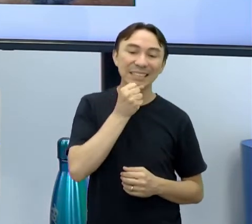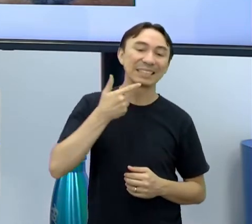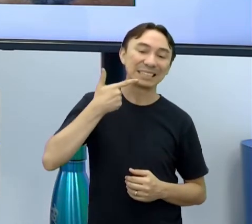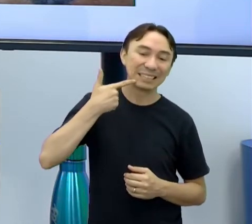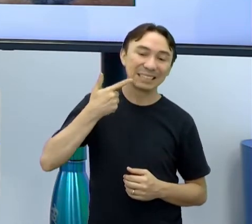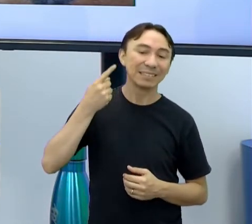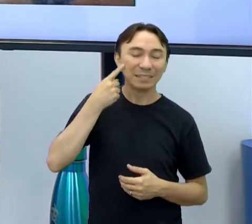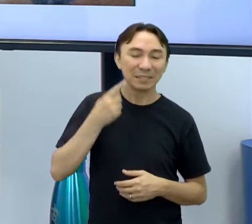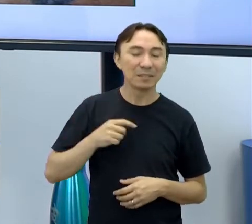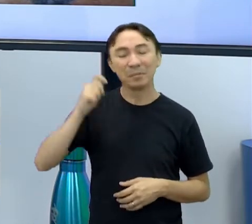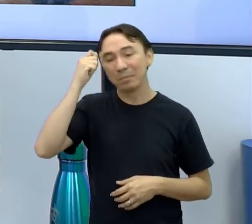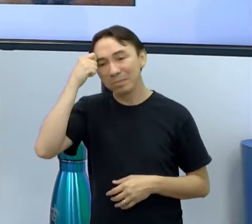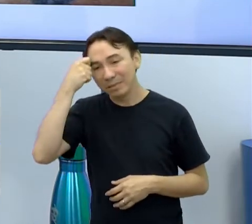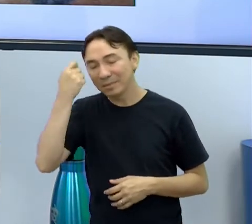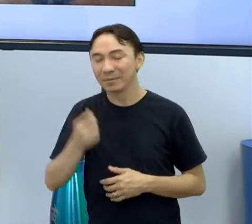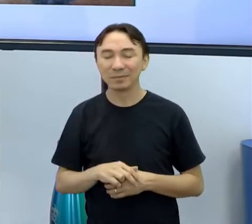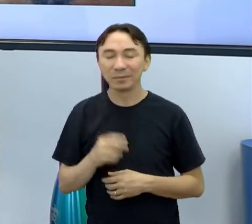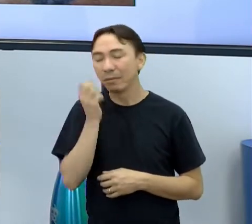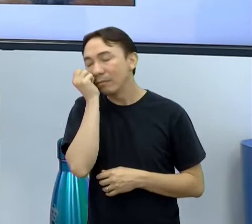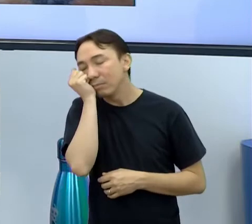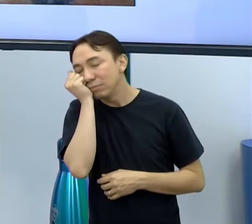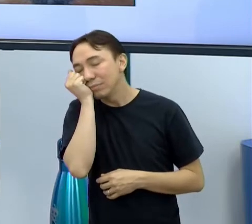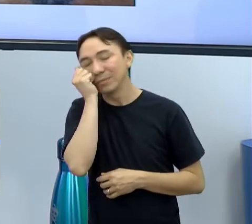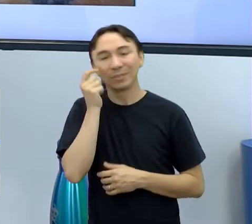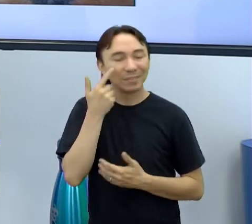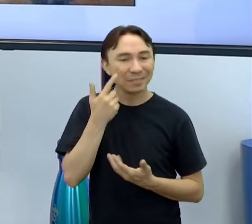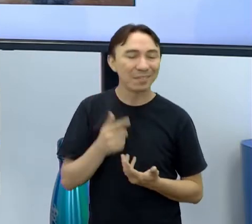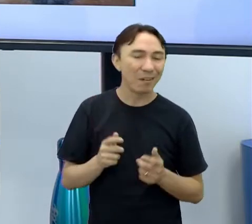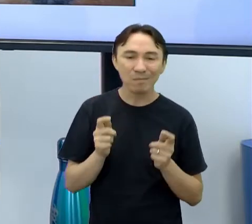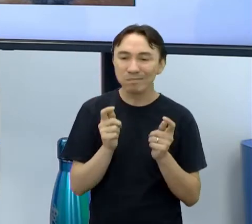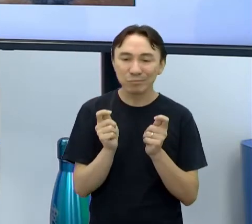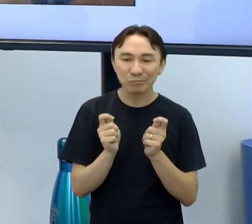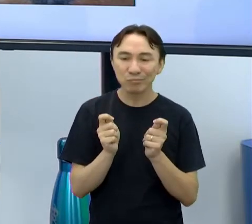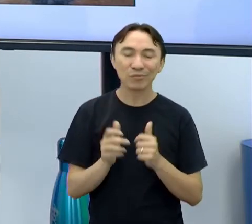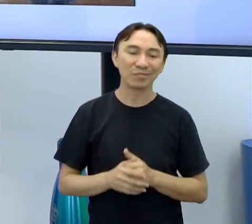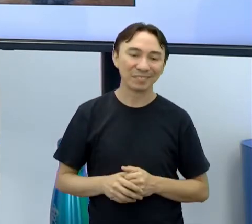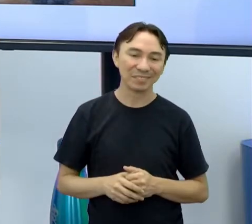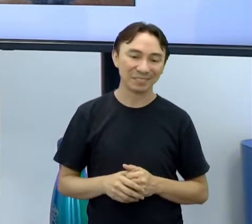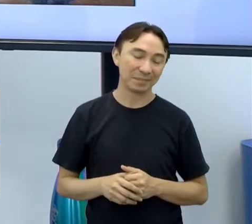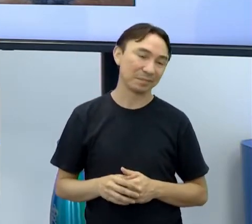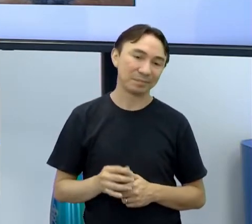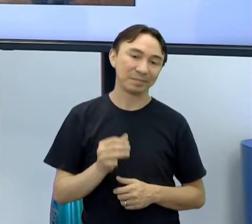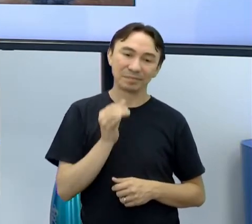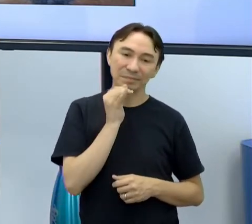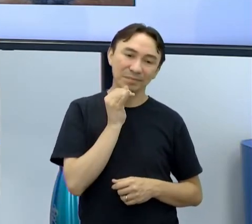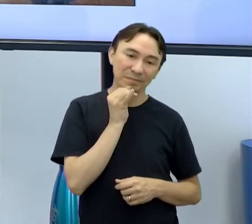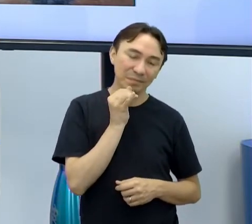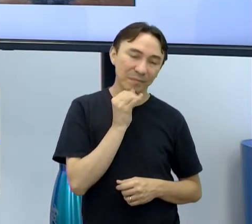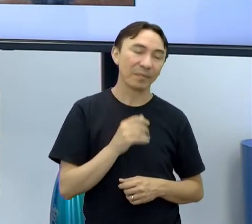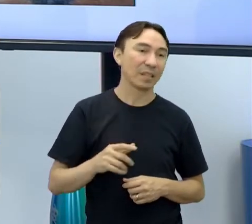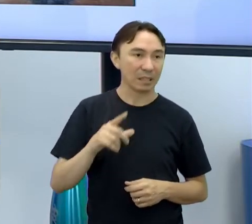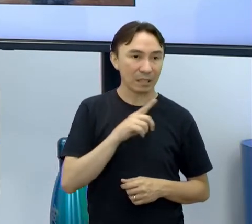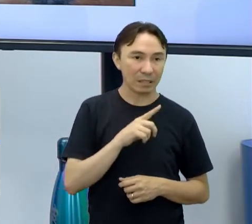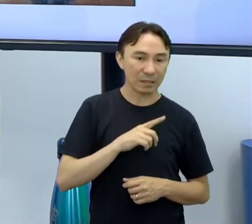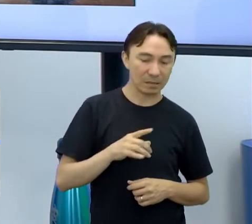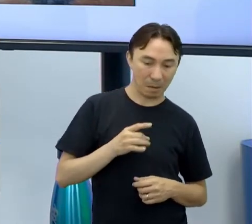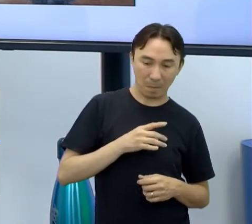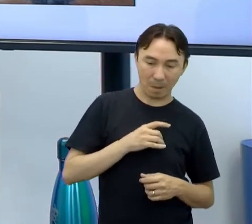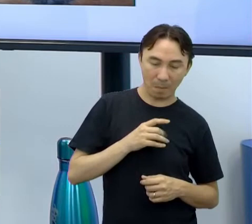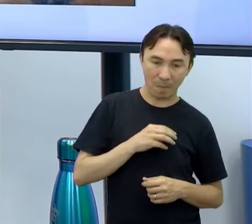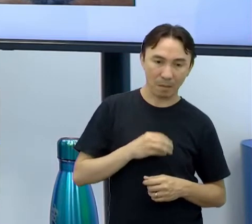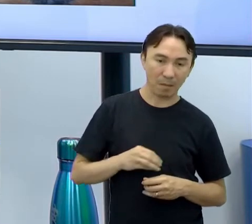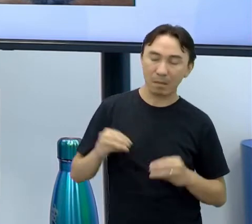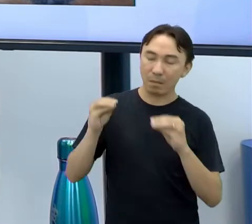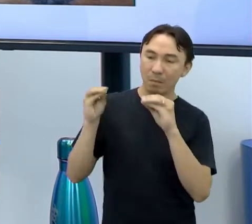que fofo, ele dormindo. Só abrir aqui um parênteses, né? Se a gente for pensar aí na superstição, está relacionado